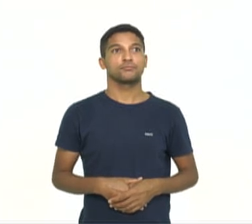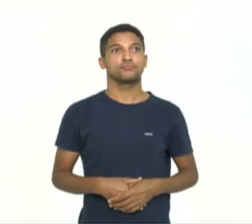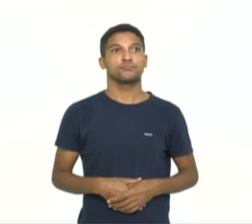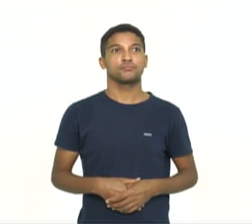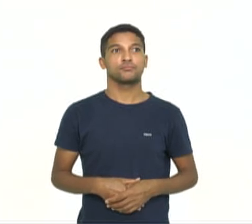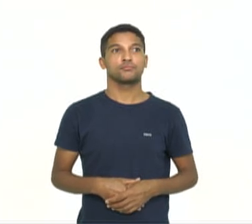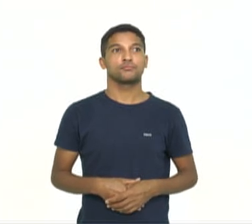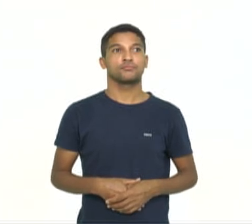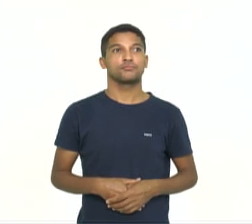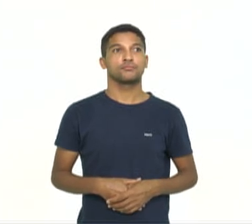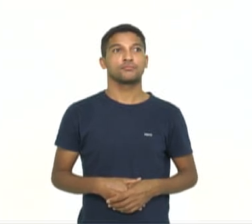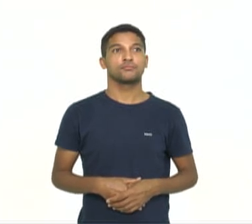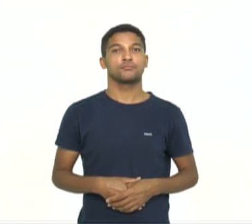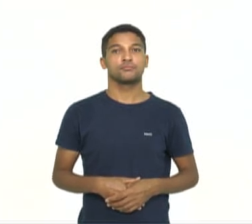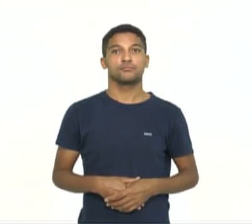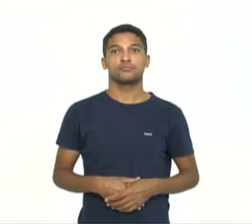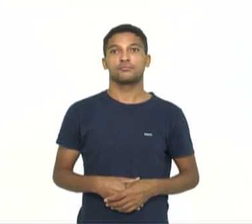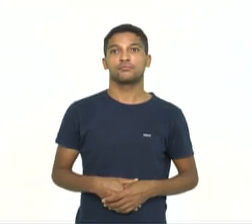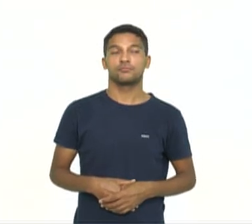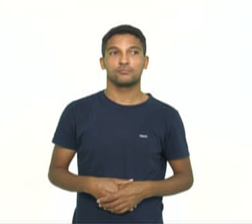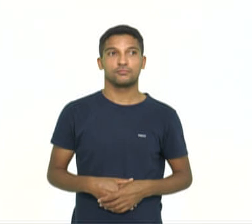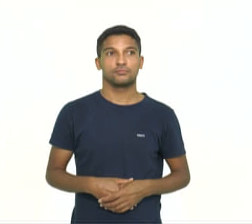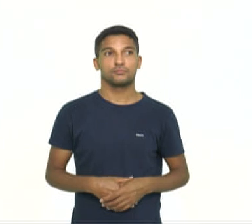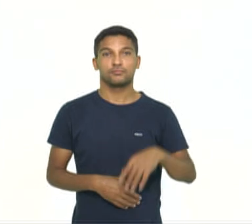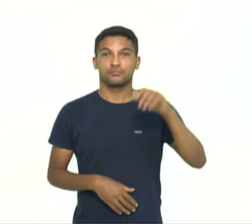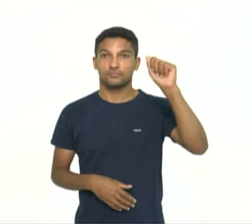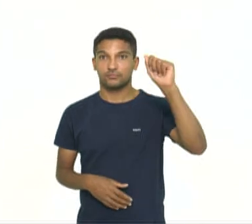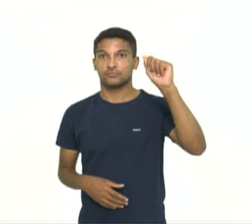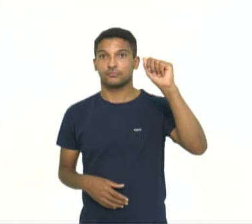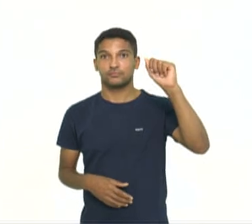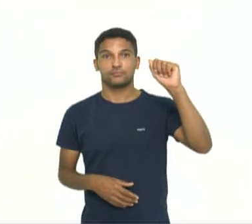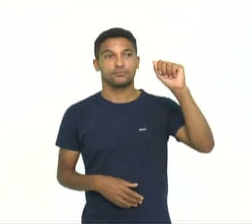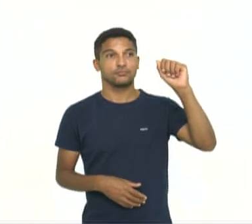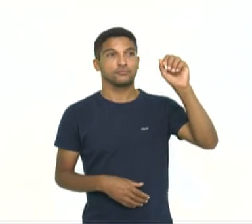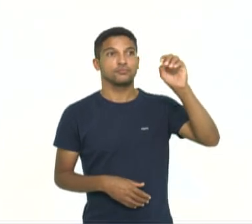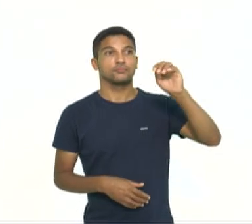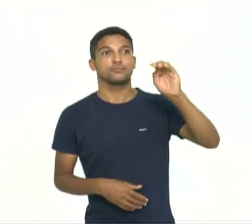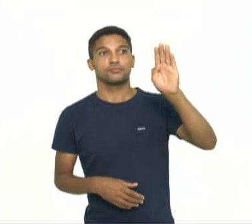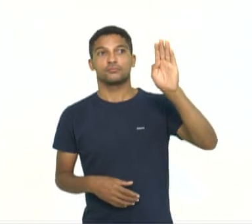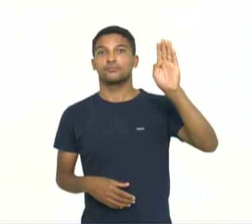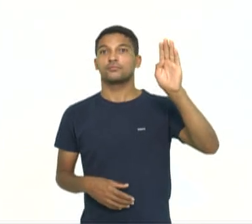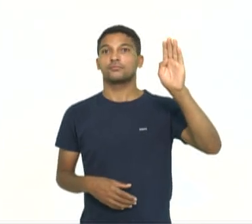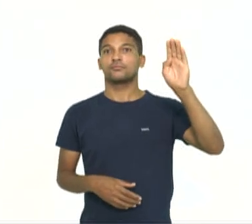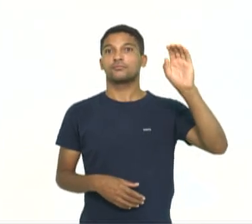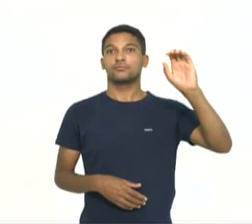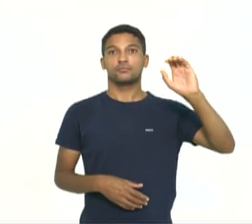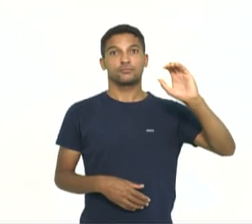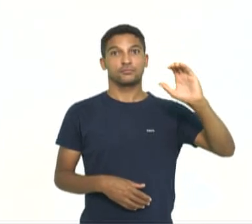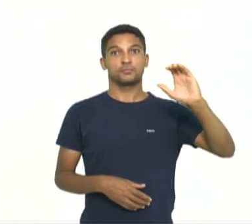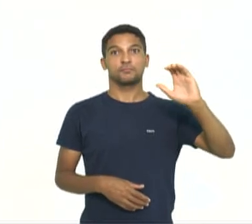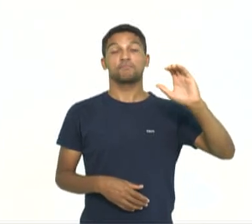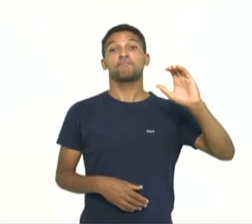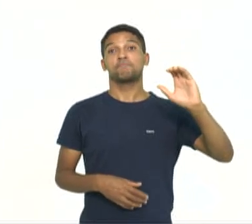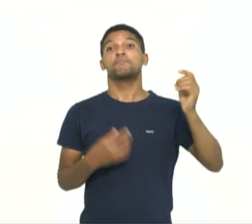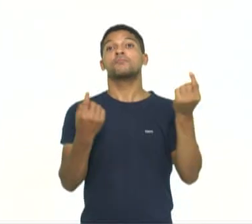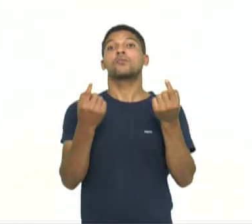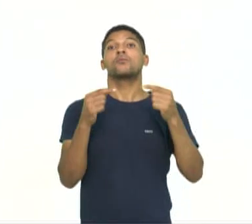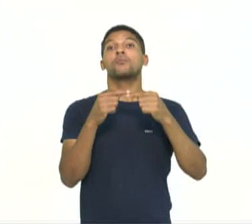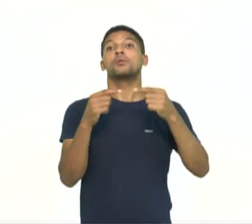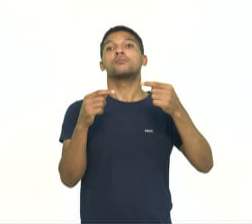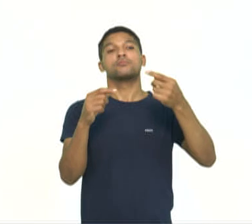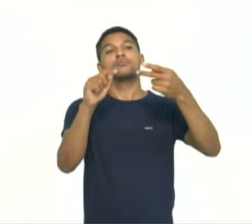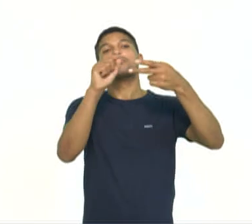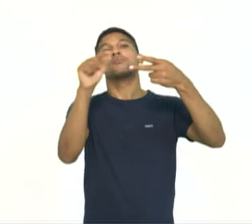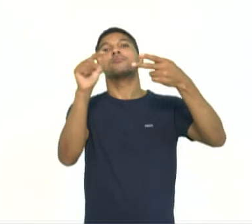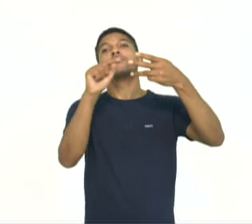A, tens, não e entretanto. B, contudo, de e não. Ou C, contudo, todavia